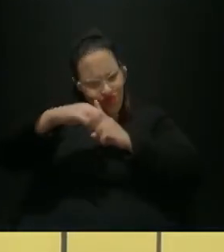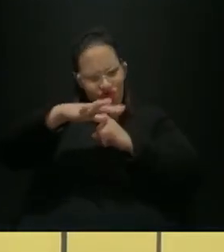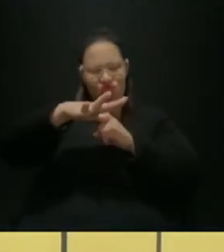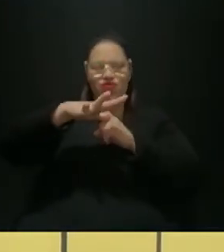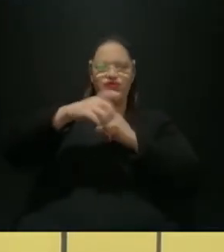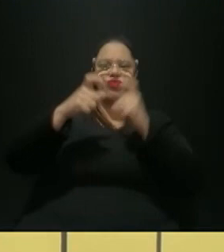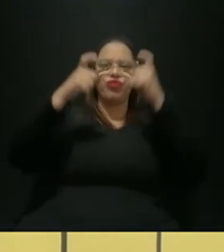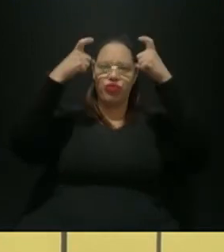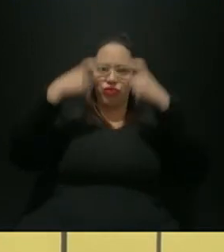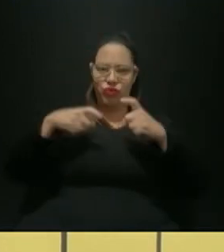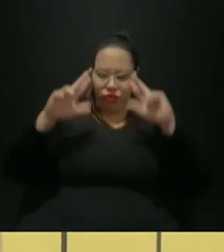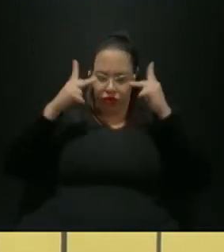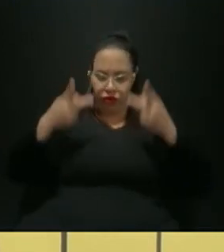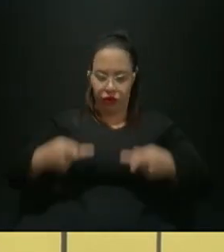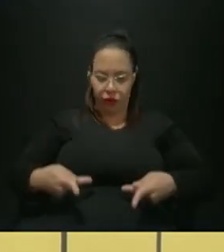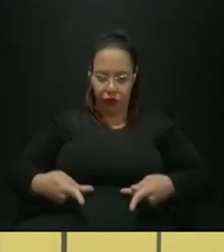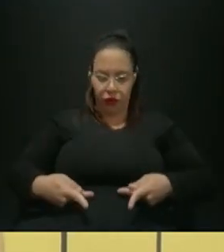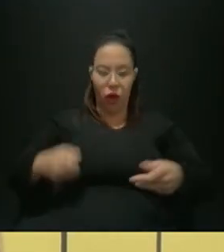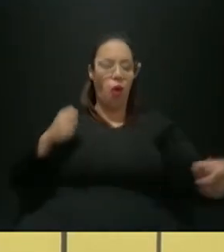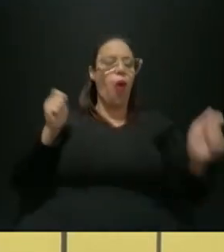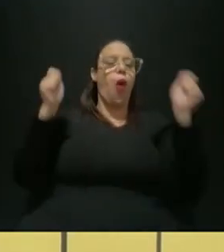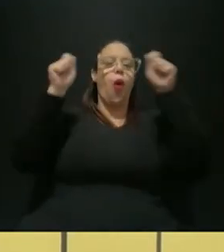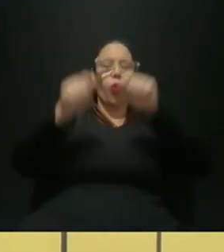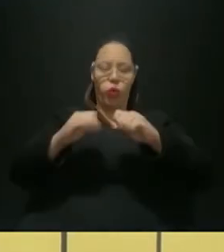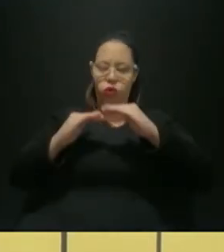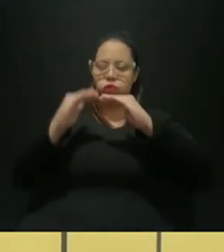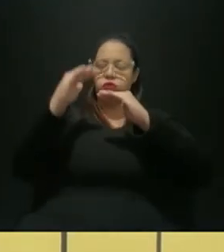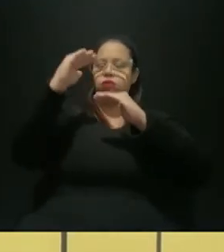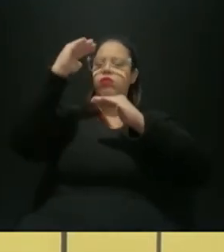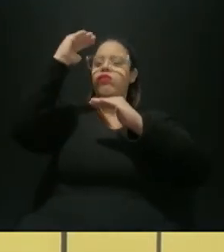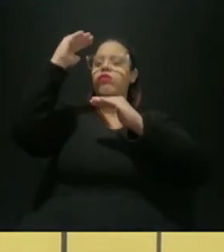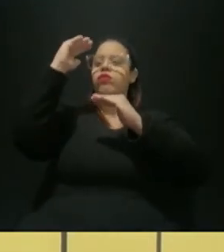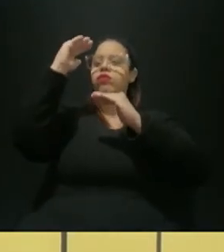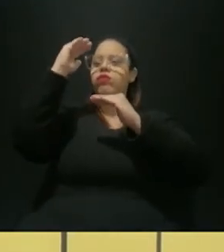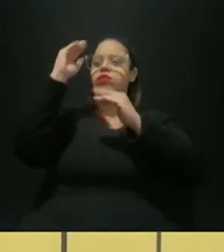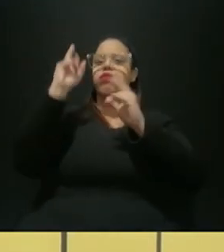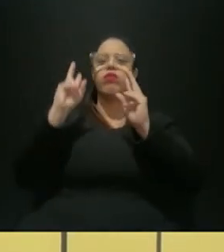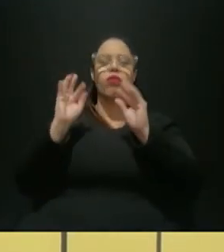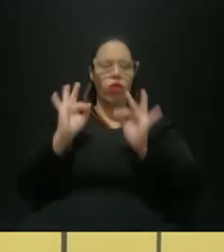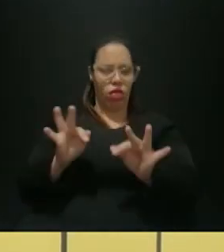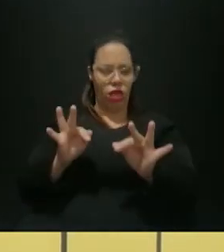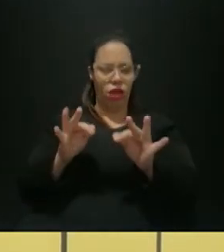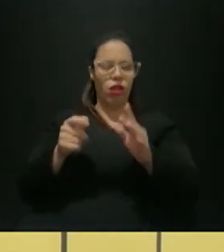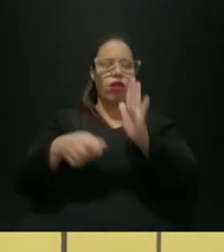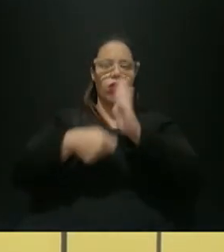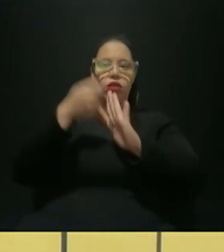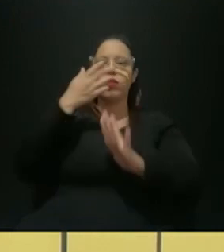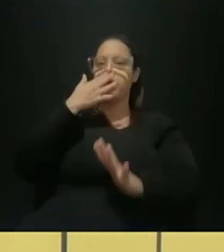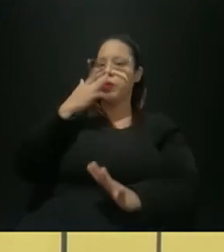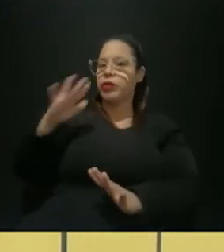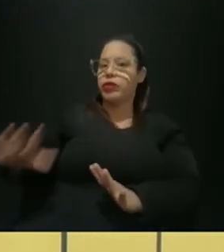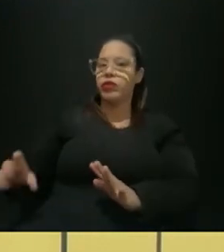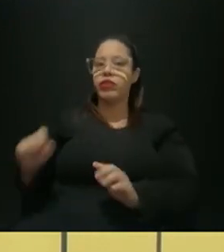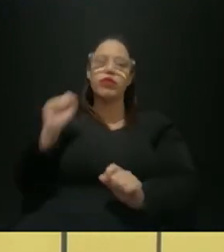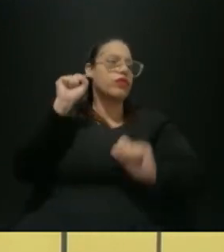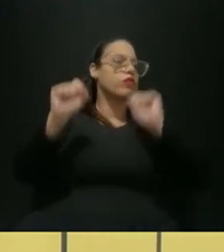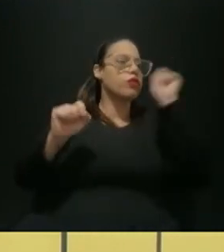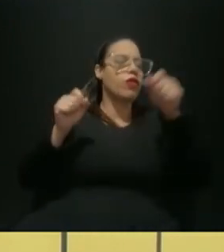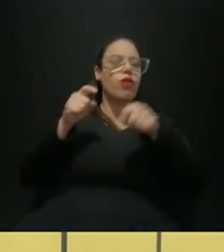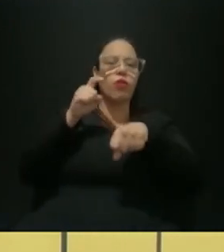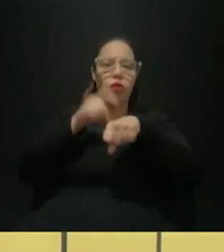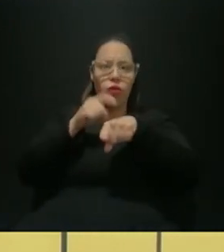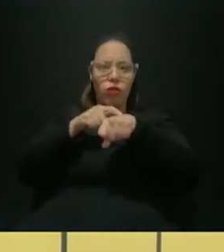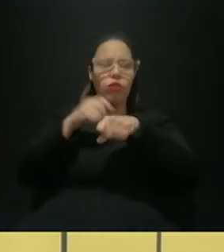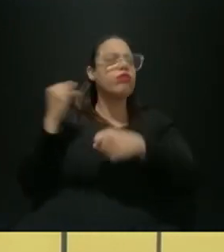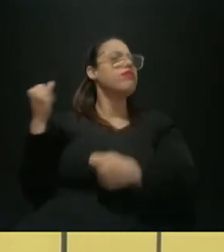mais potencial para se desenvolver. É isso que é a primeira infância. Qualquer coisa que acontece nesse período é importante e